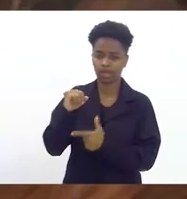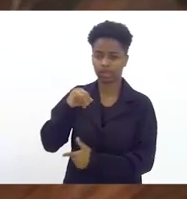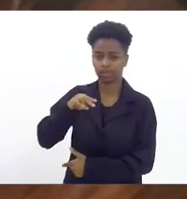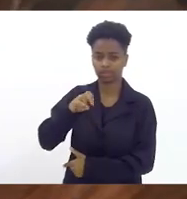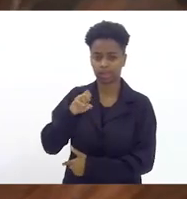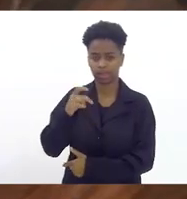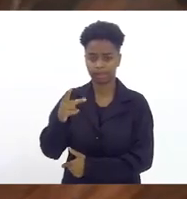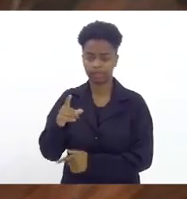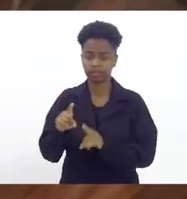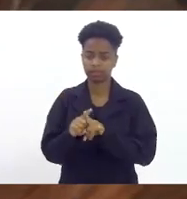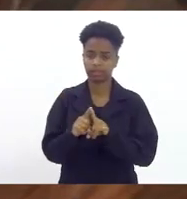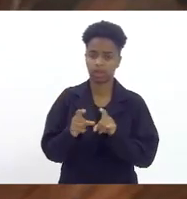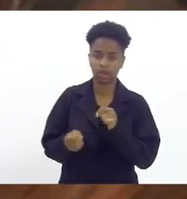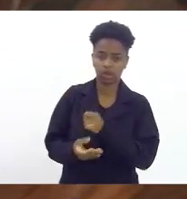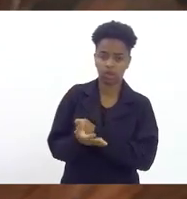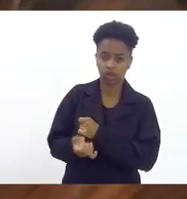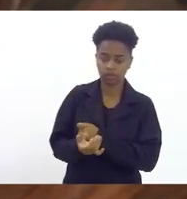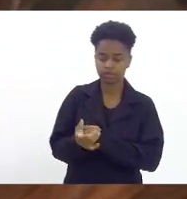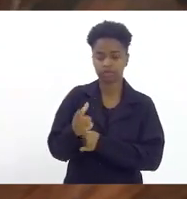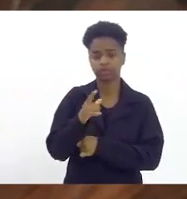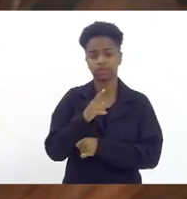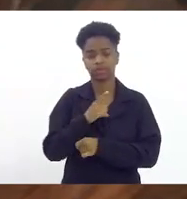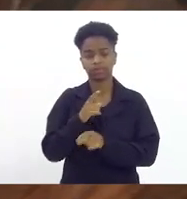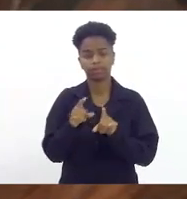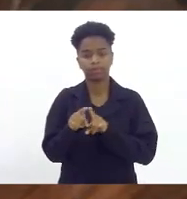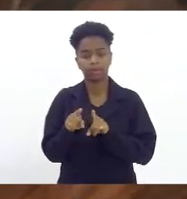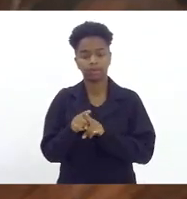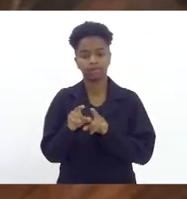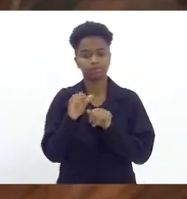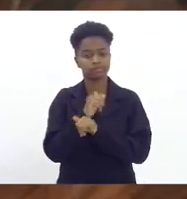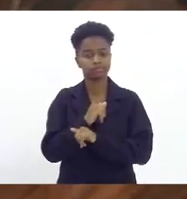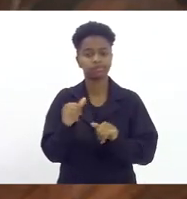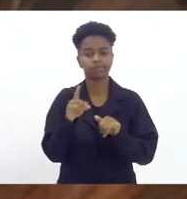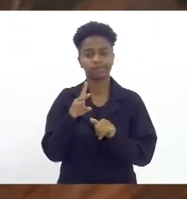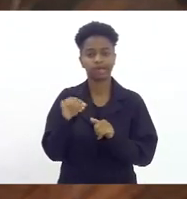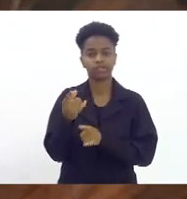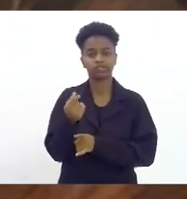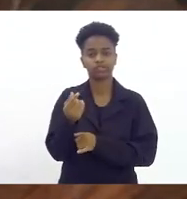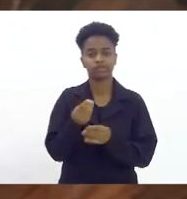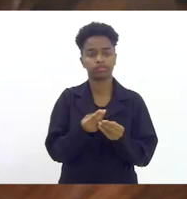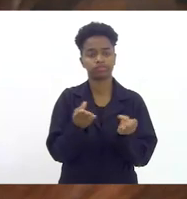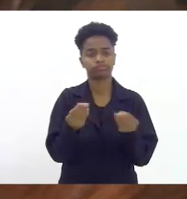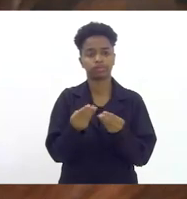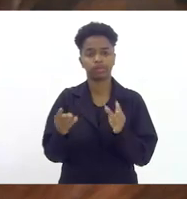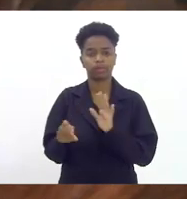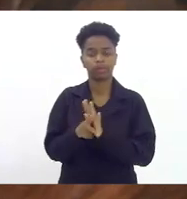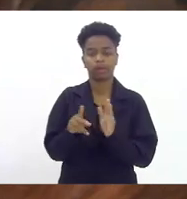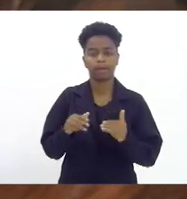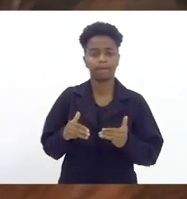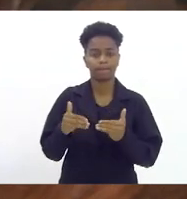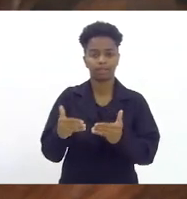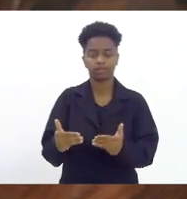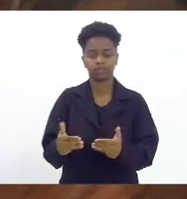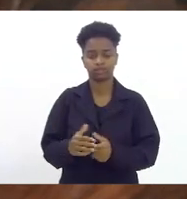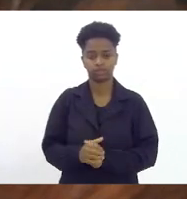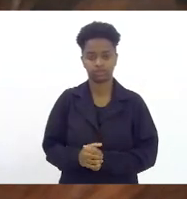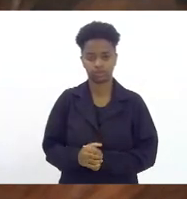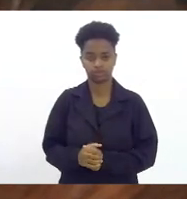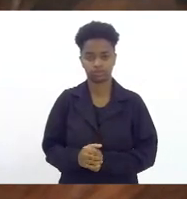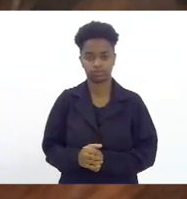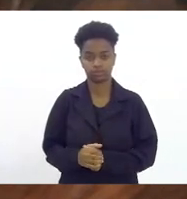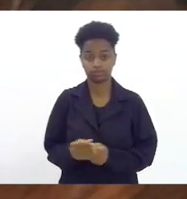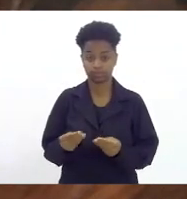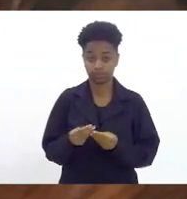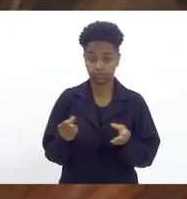corrupção depois de um áudio vazado onde confirmava que liberaria verbas do ministério para alguns